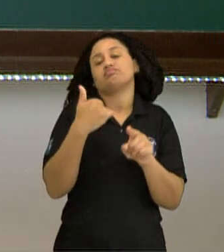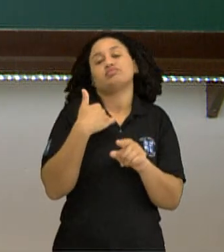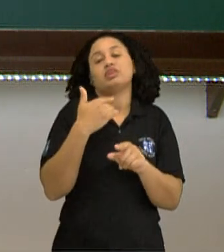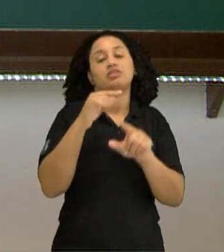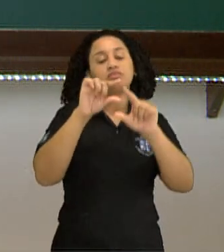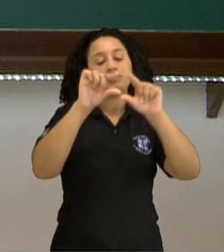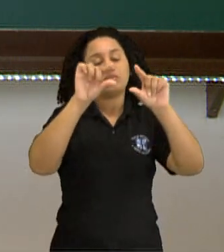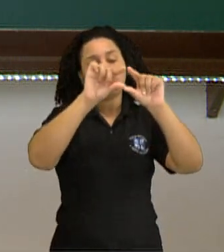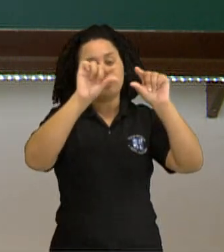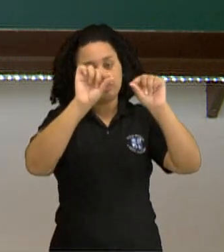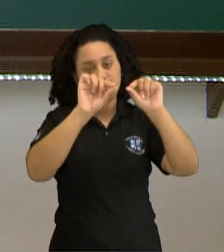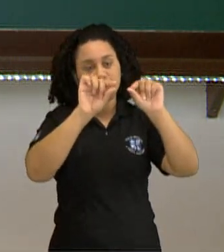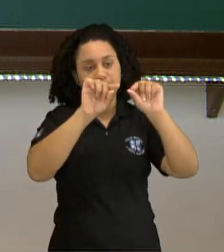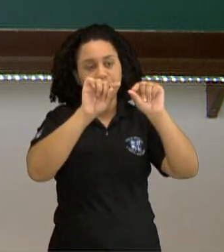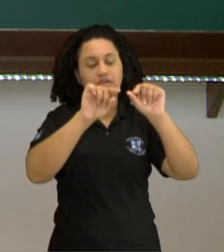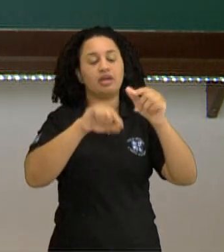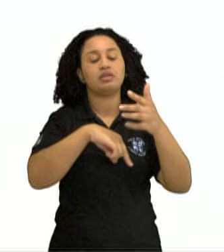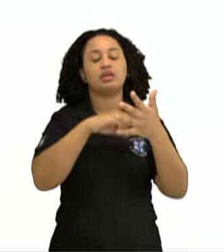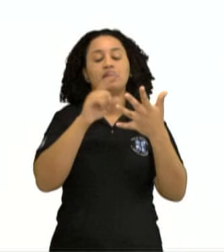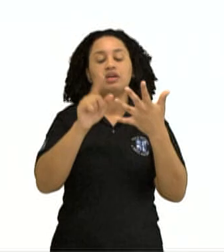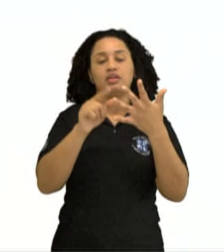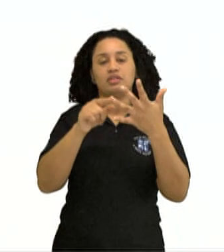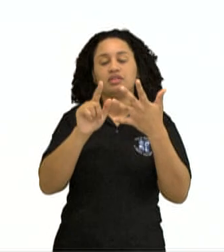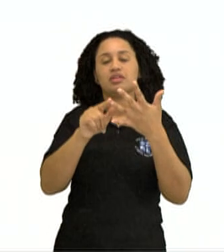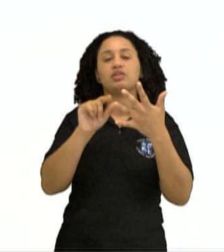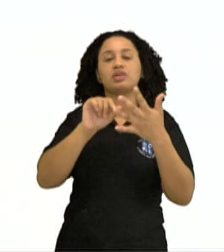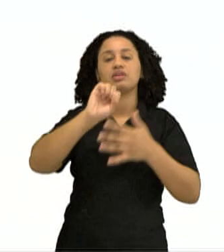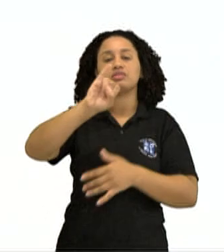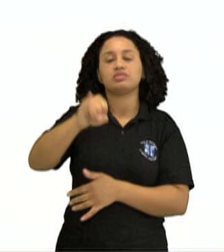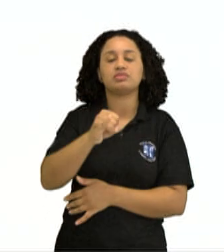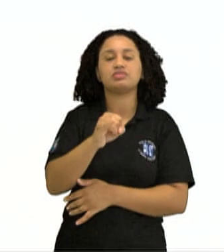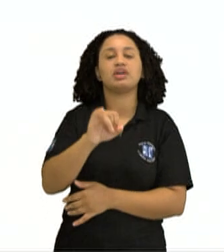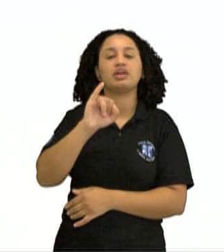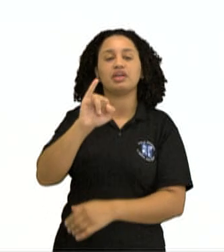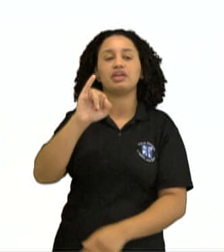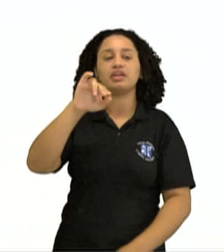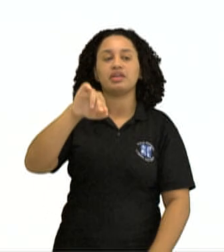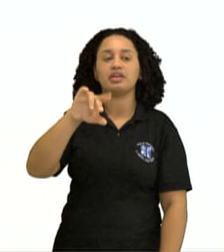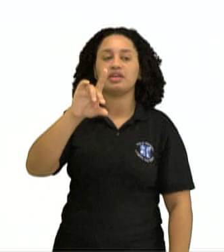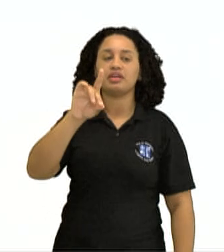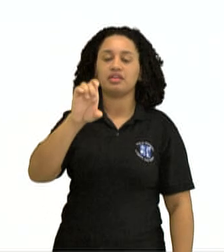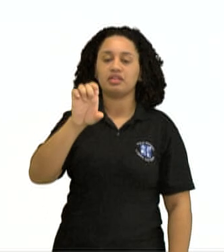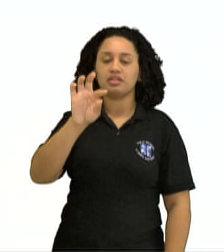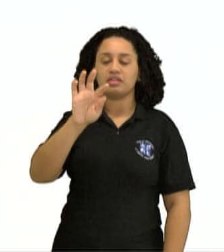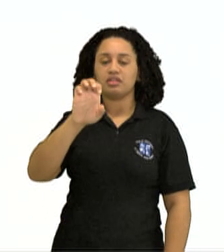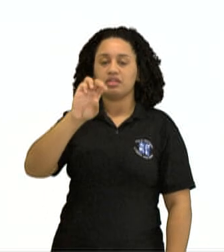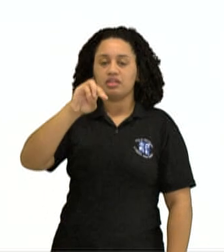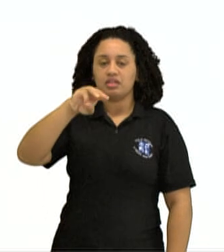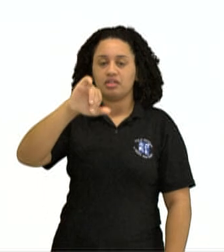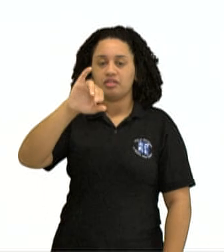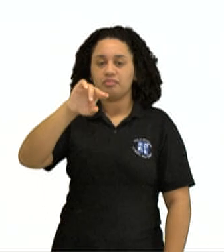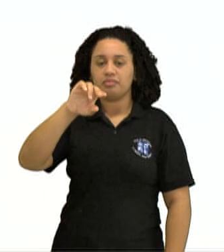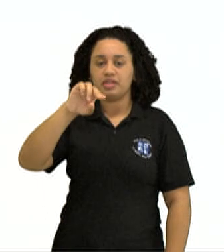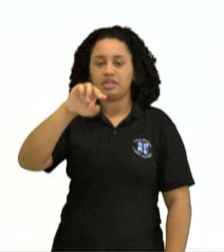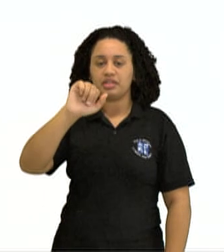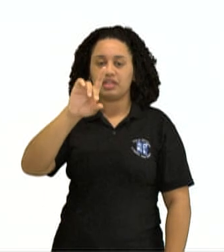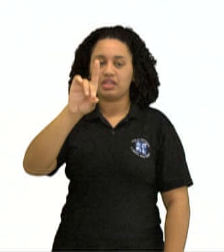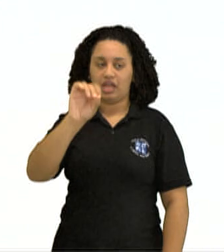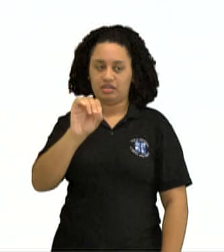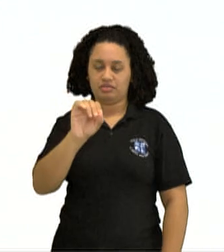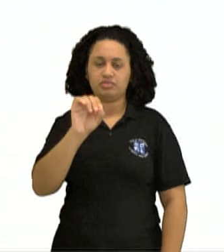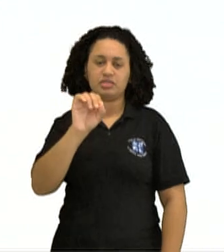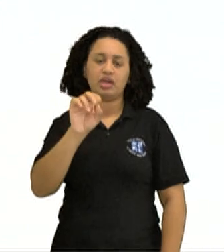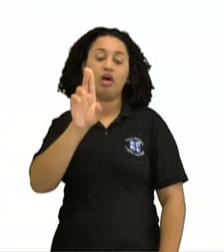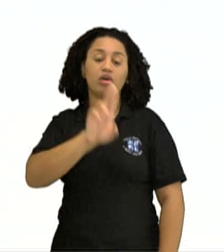recuperar. No entanto, nós temos também sujeito indeterminado, como, por exemplo, usaram a internet de